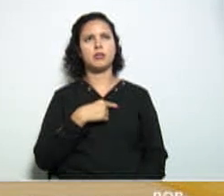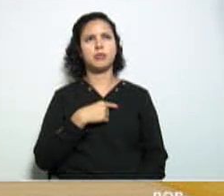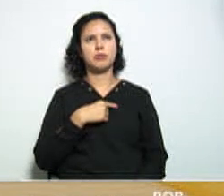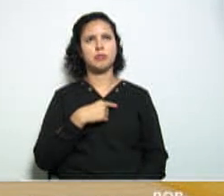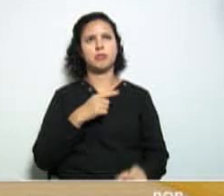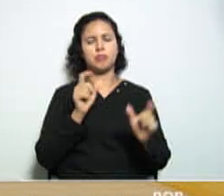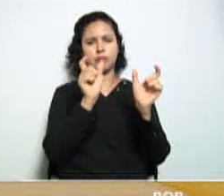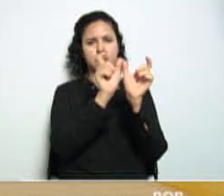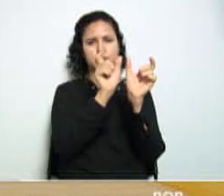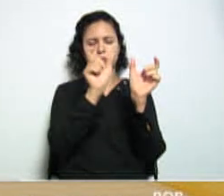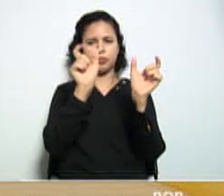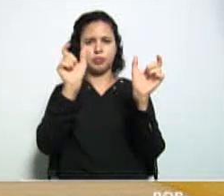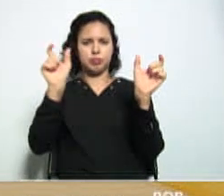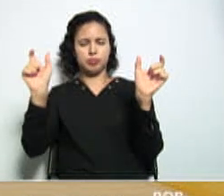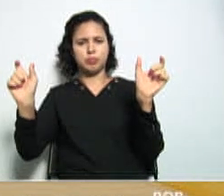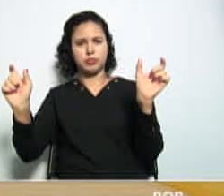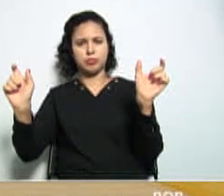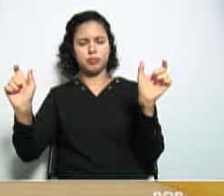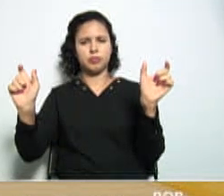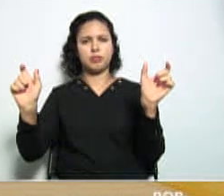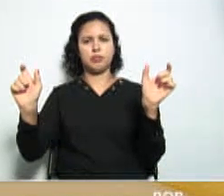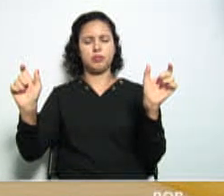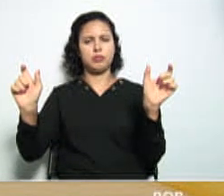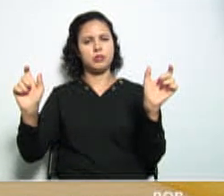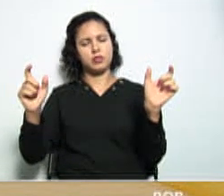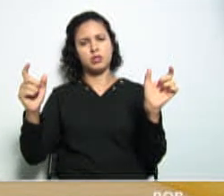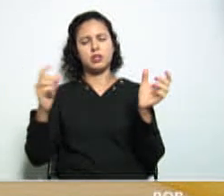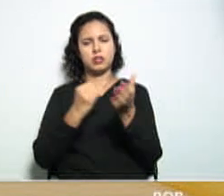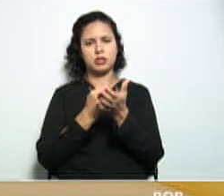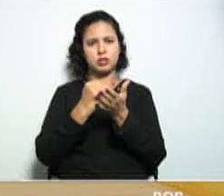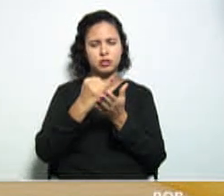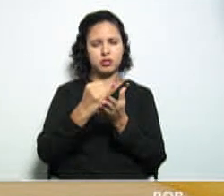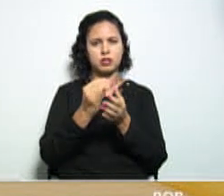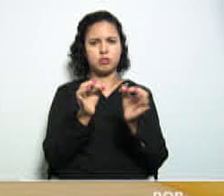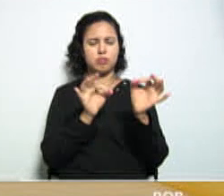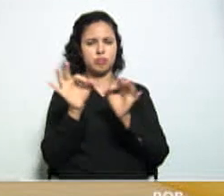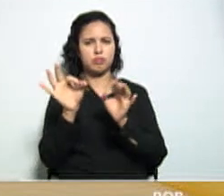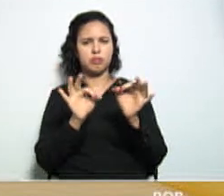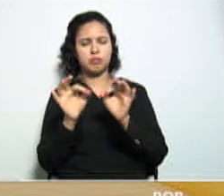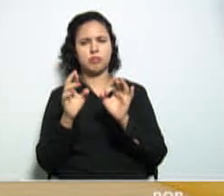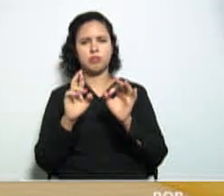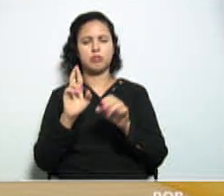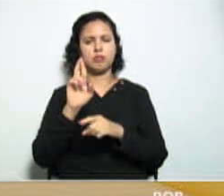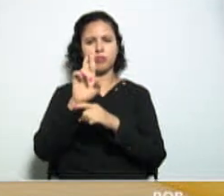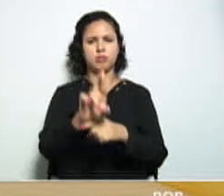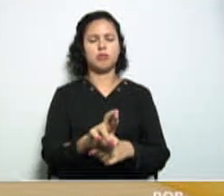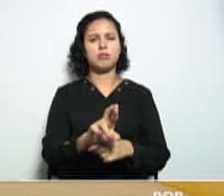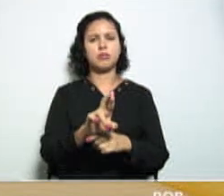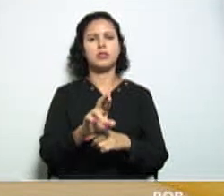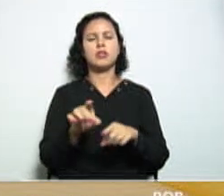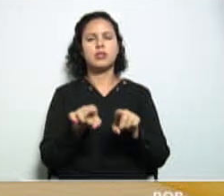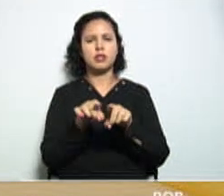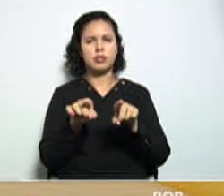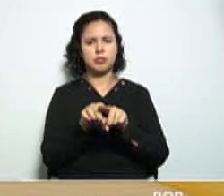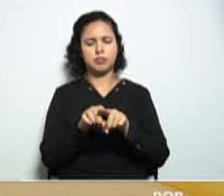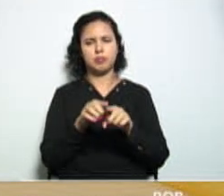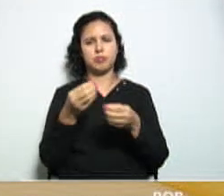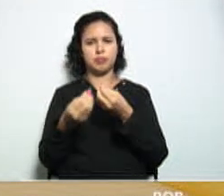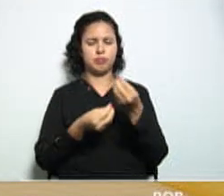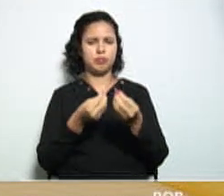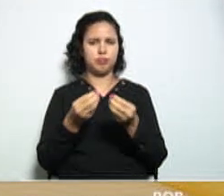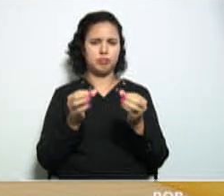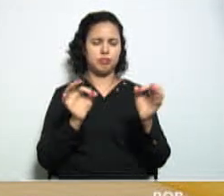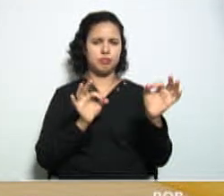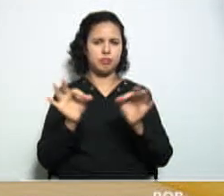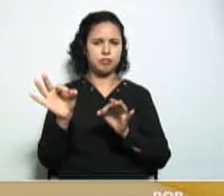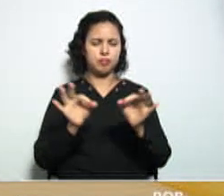canto superior, as abas de página inicial, design, referências. E para configurar a margem, nós